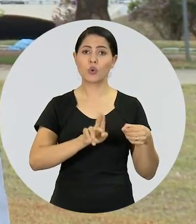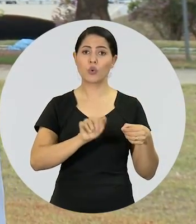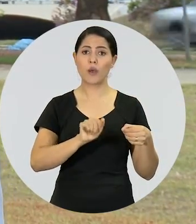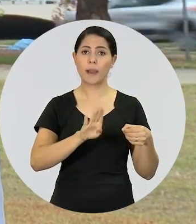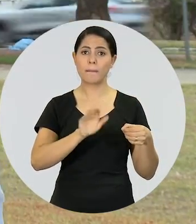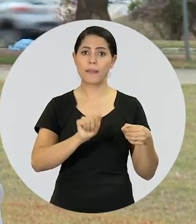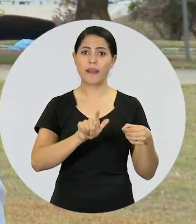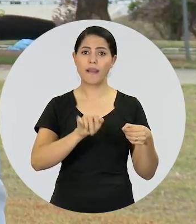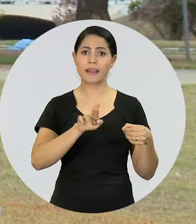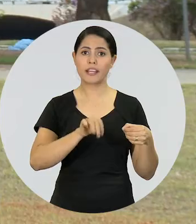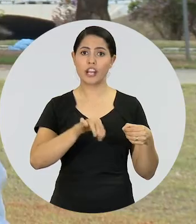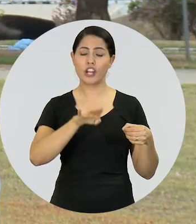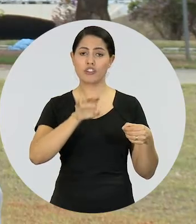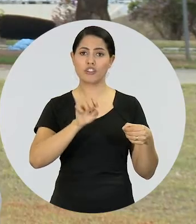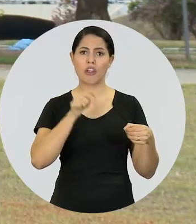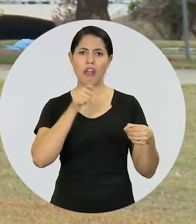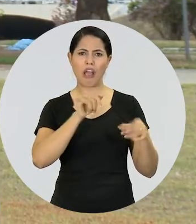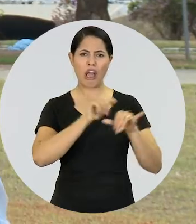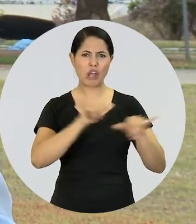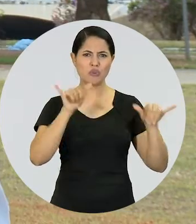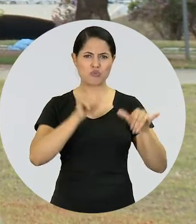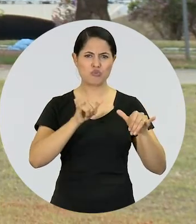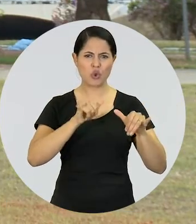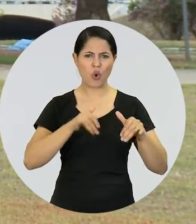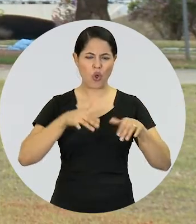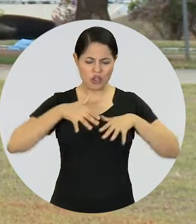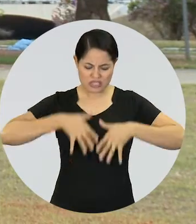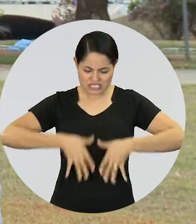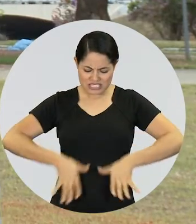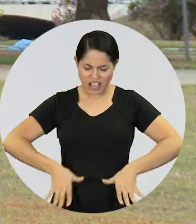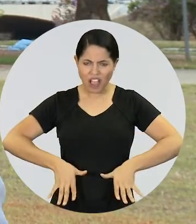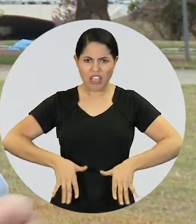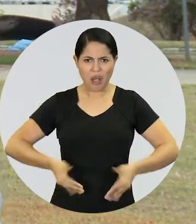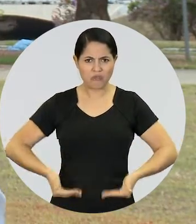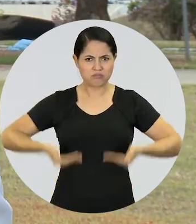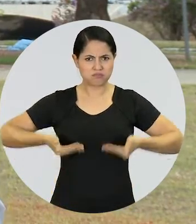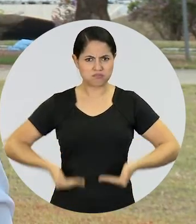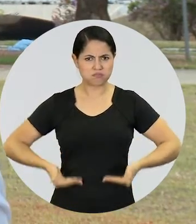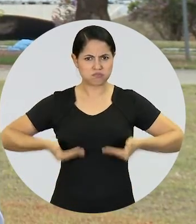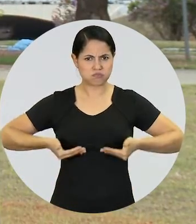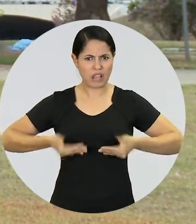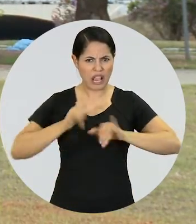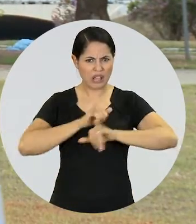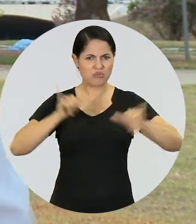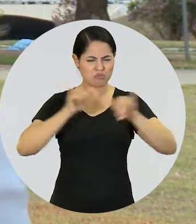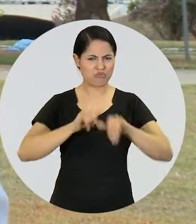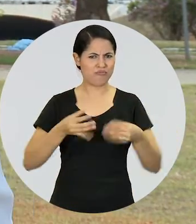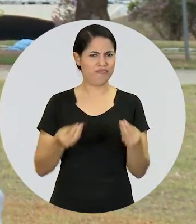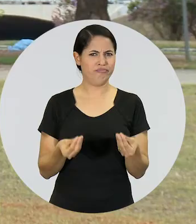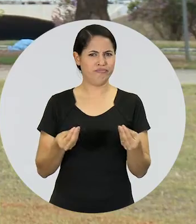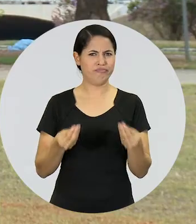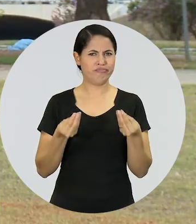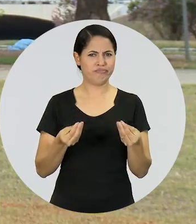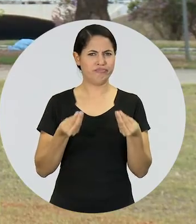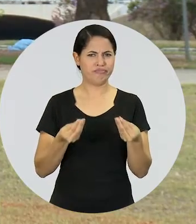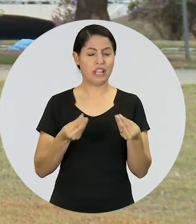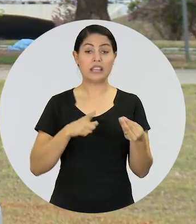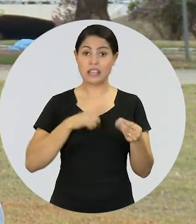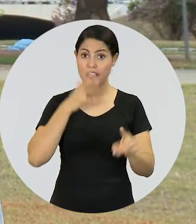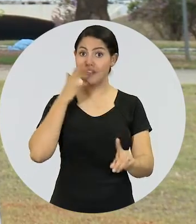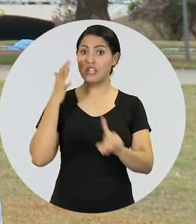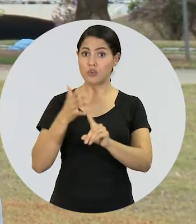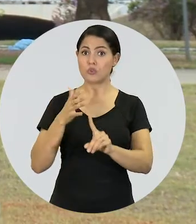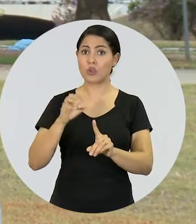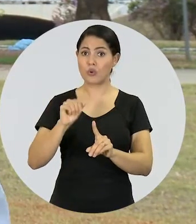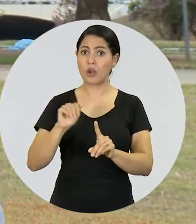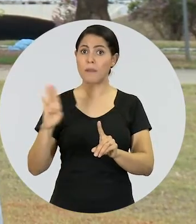Janeiro, determinou o tamanho da saia que deve ser usada pelas mulheres que desejam adentrar ao fórum. A denúncia